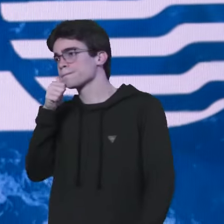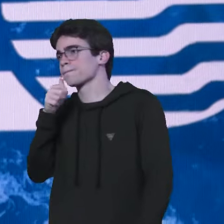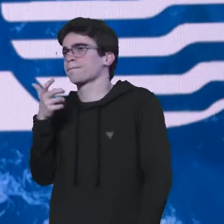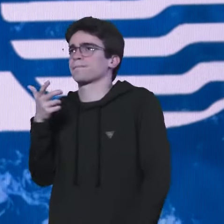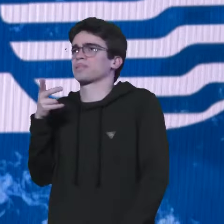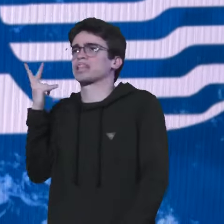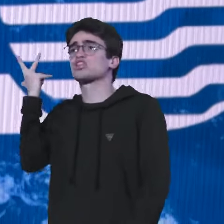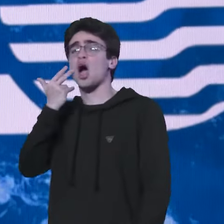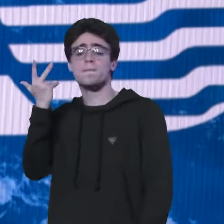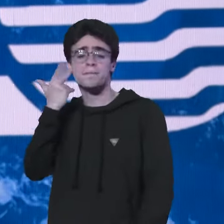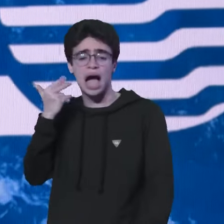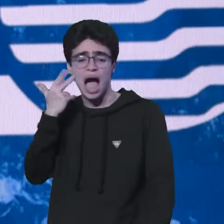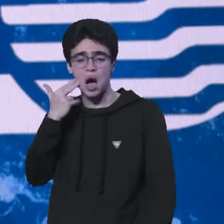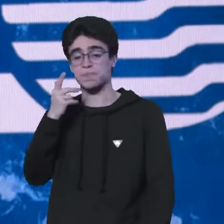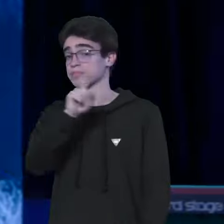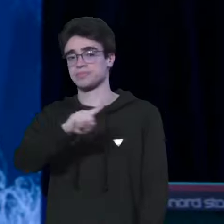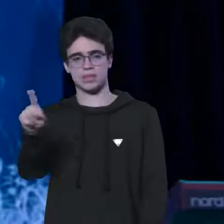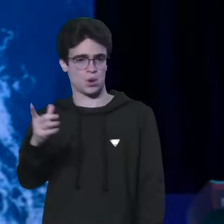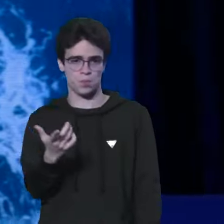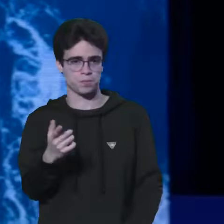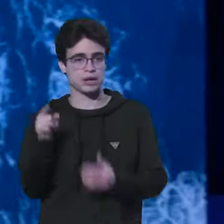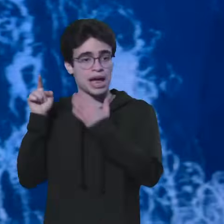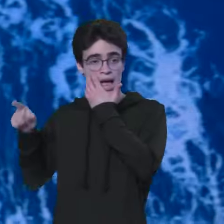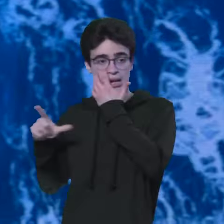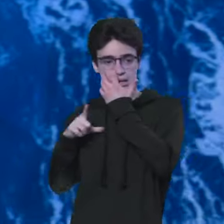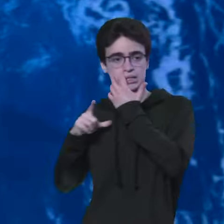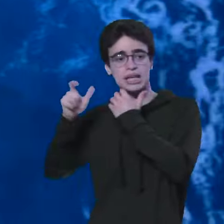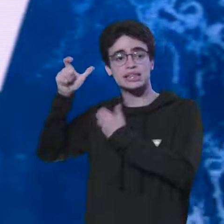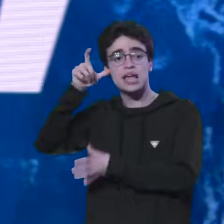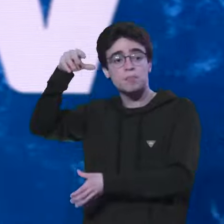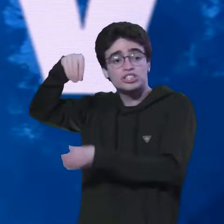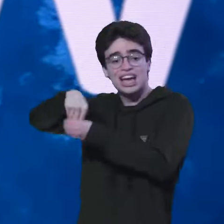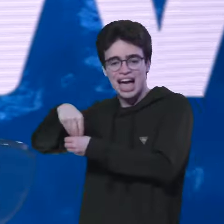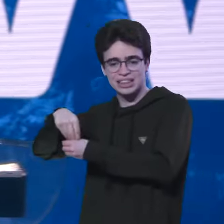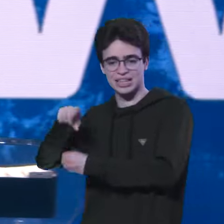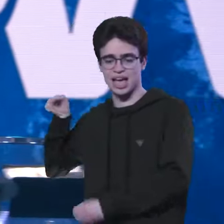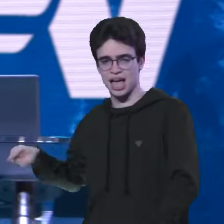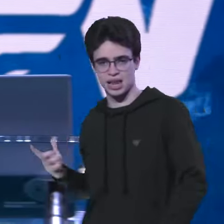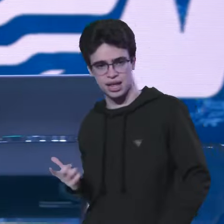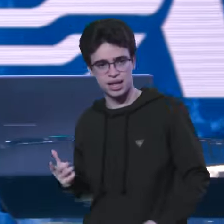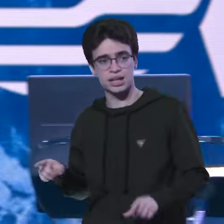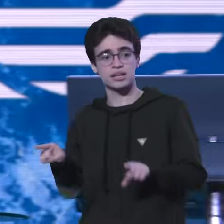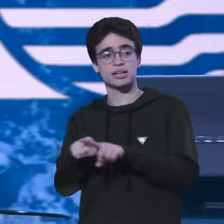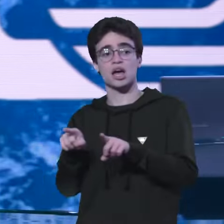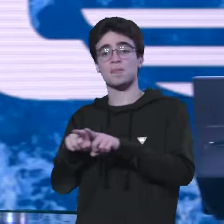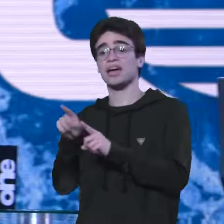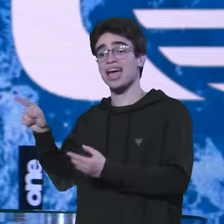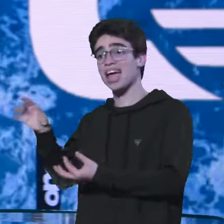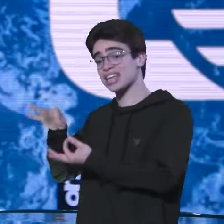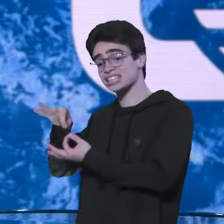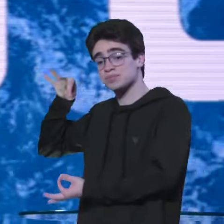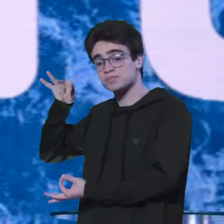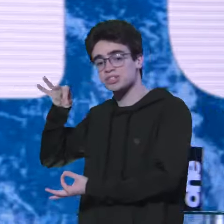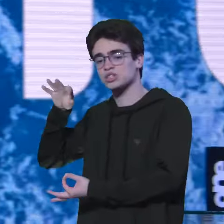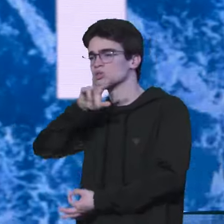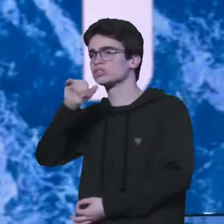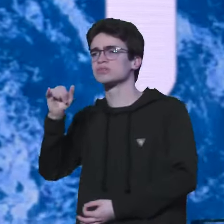estado normal. A Bíblia diz que ela estava endemoniada e que ela tinha um espírito de